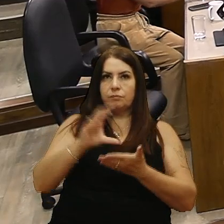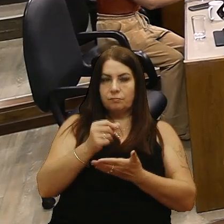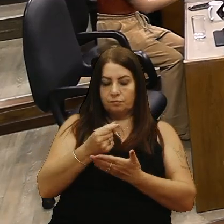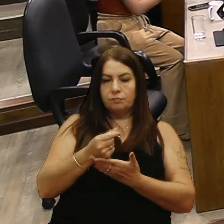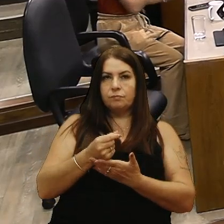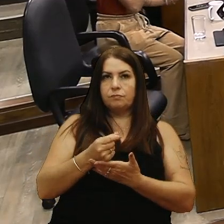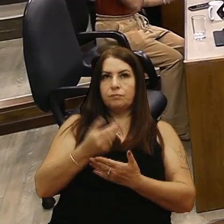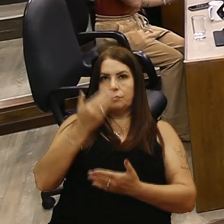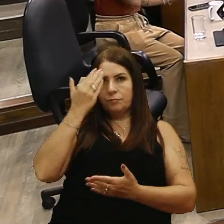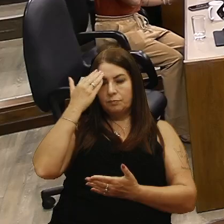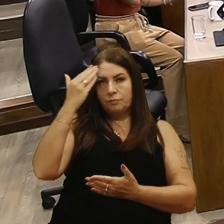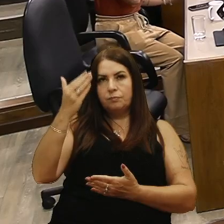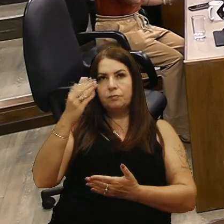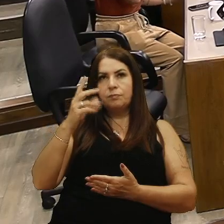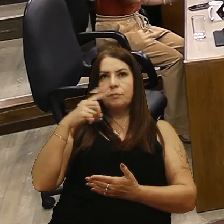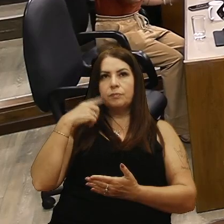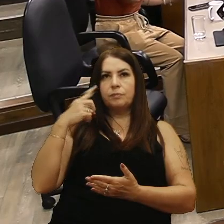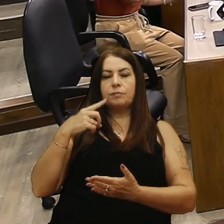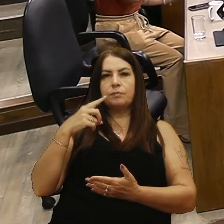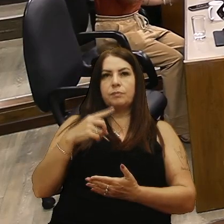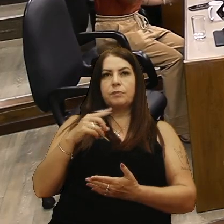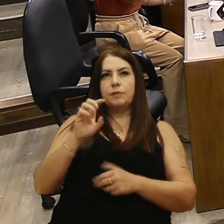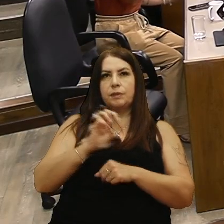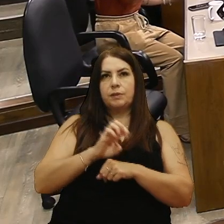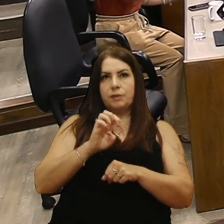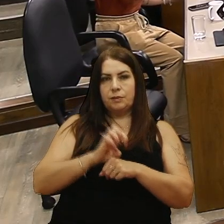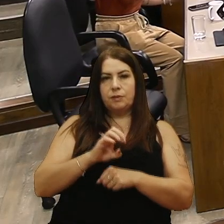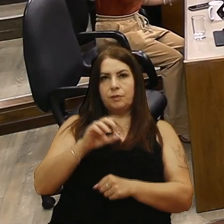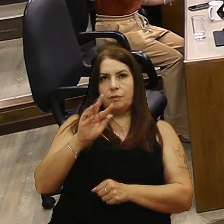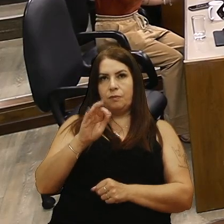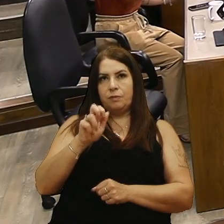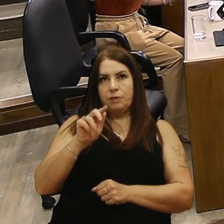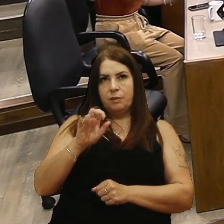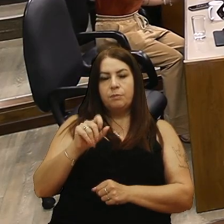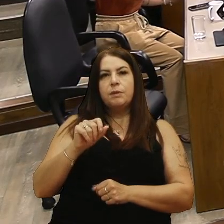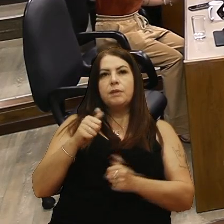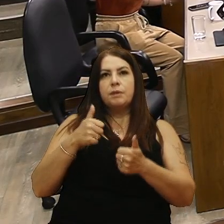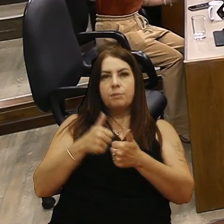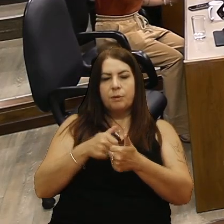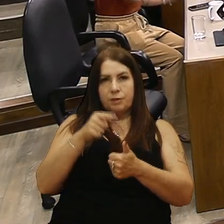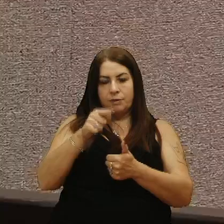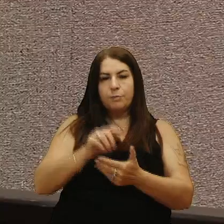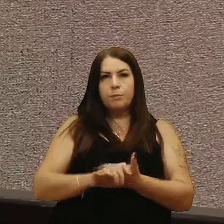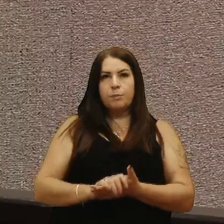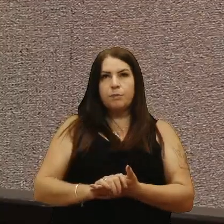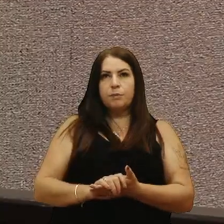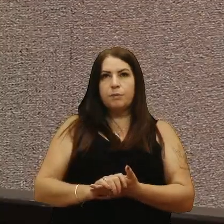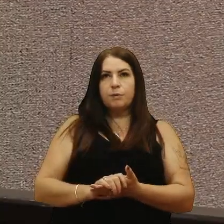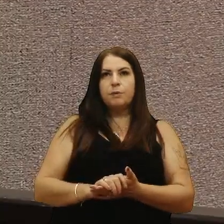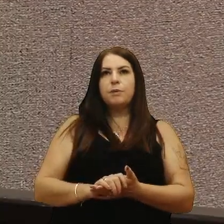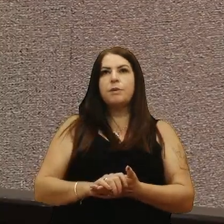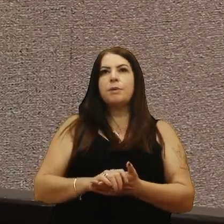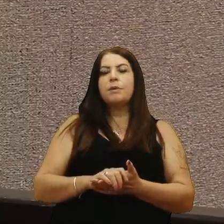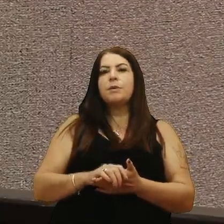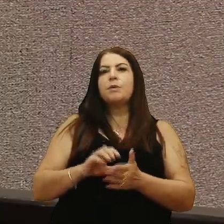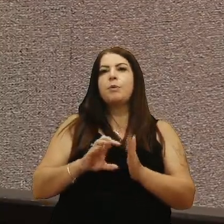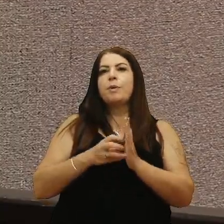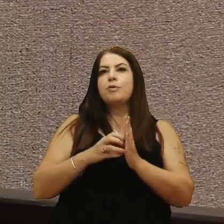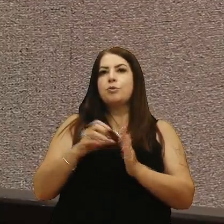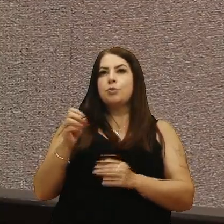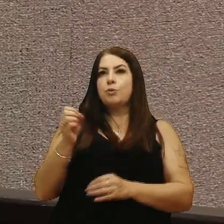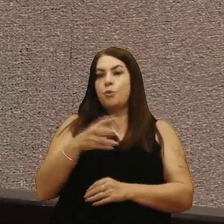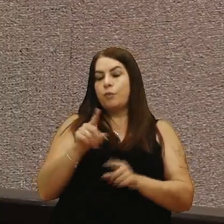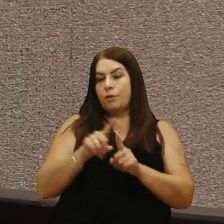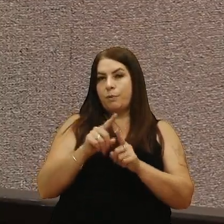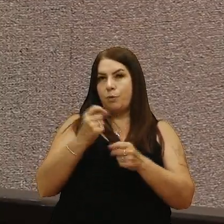né? Agradecer também ao deputado estadual Felipe Camossato. A senhora sabe da aproximação ideológica que nós temos com o Partido Novo em alguns aspectos. E